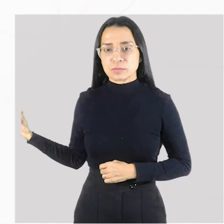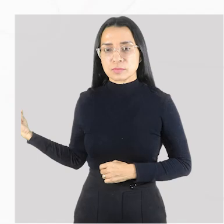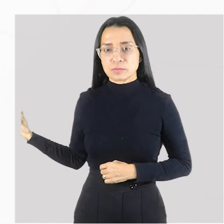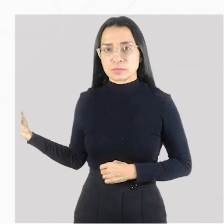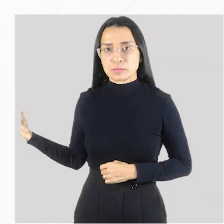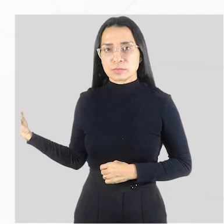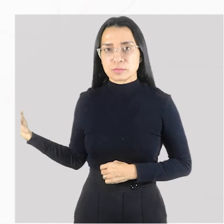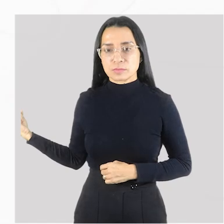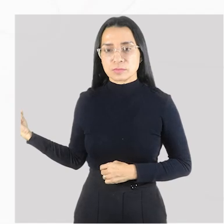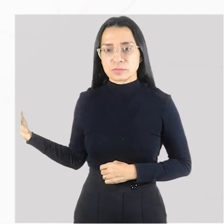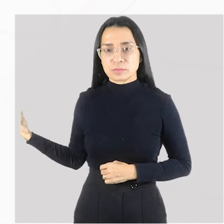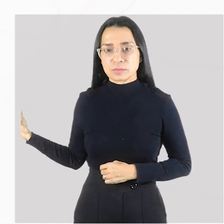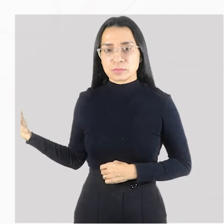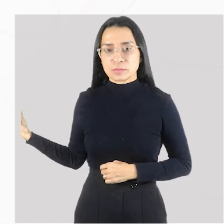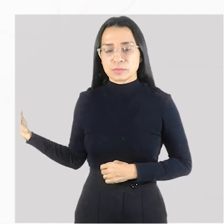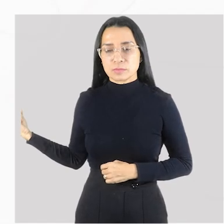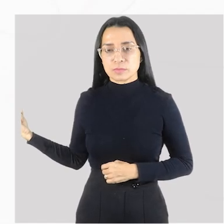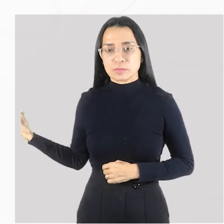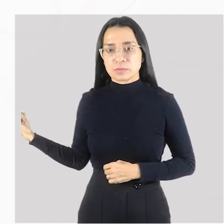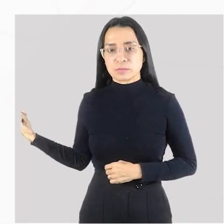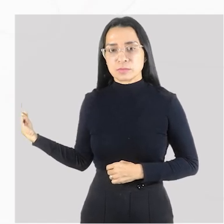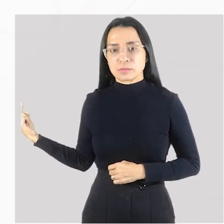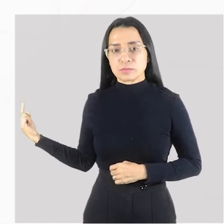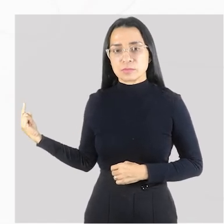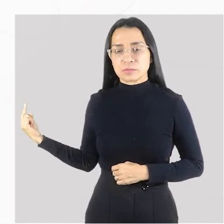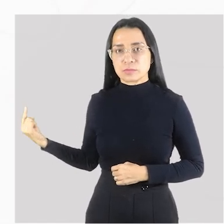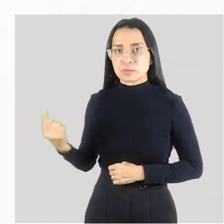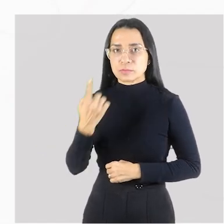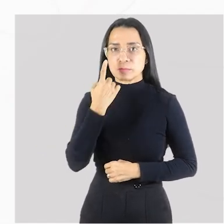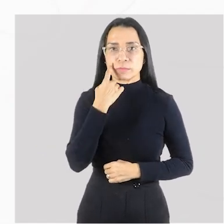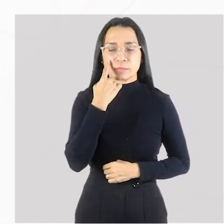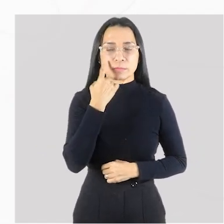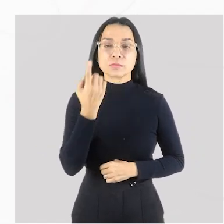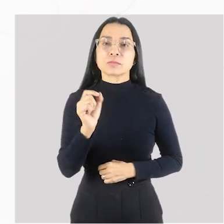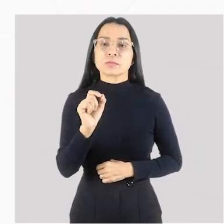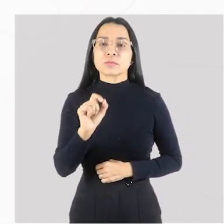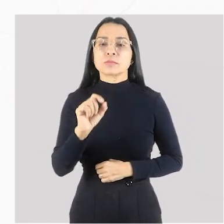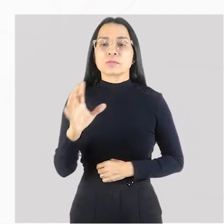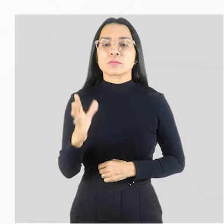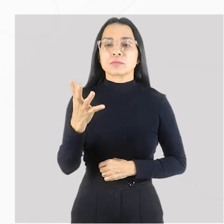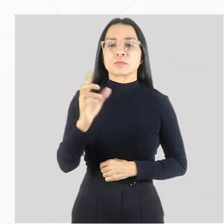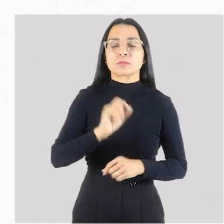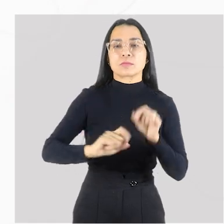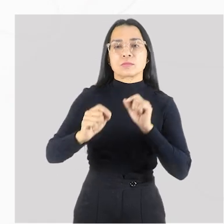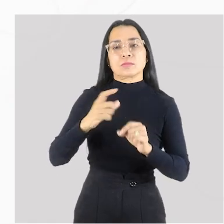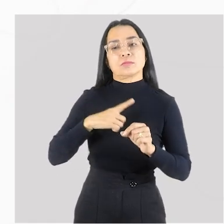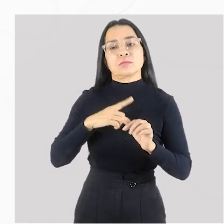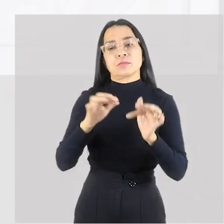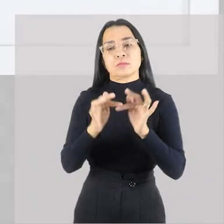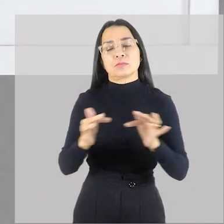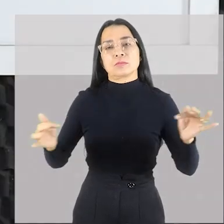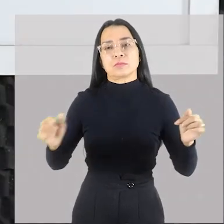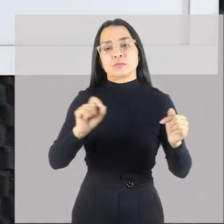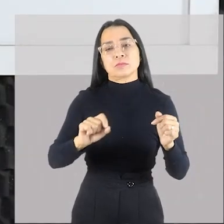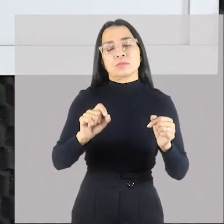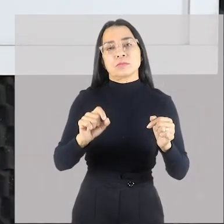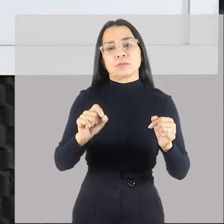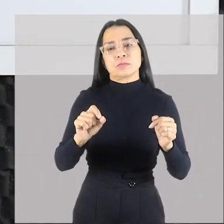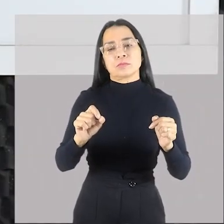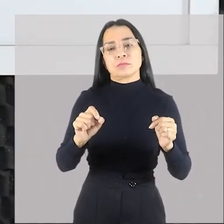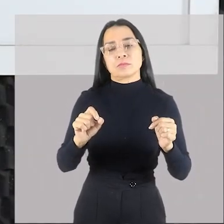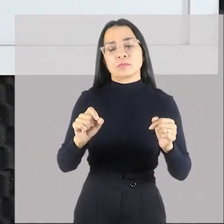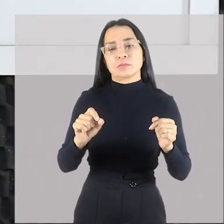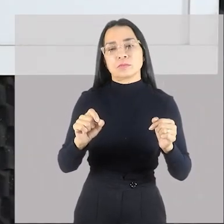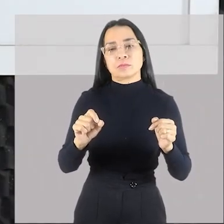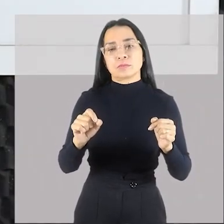uma função crescente. Olha só, turma, o que acontece aqui? Você tem a função, que é uma função